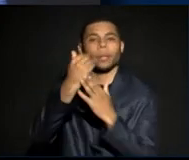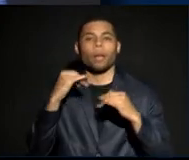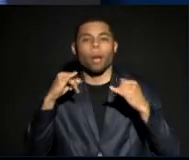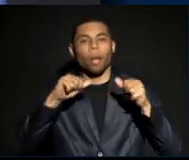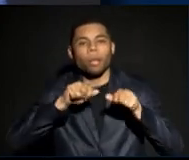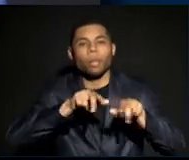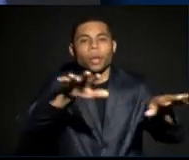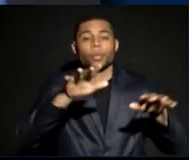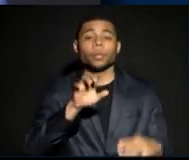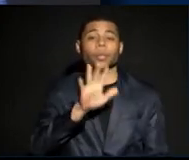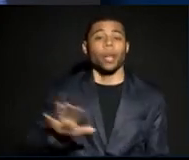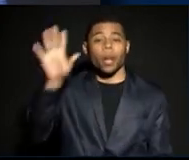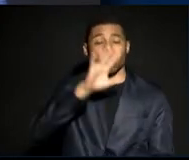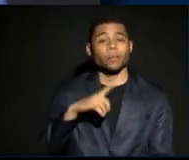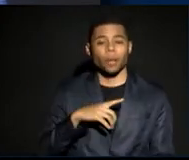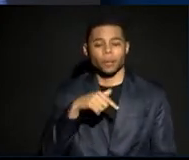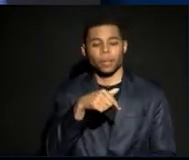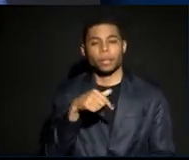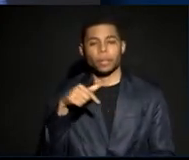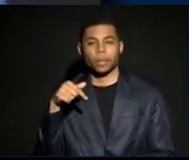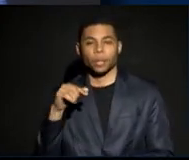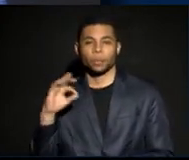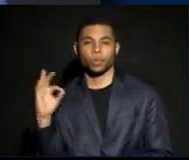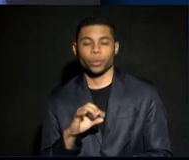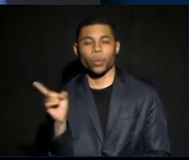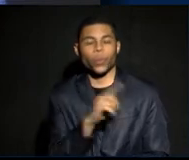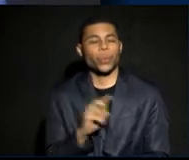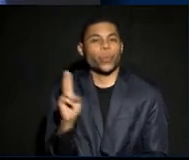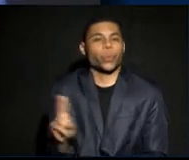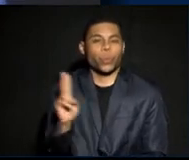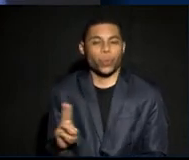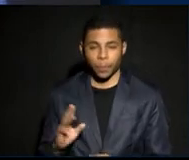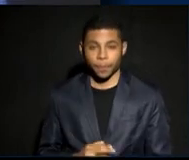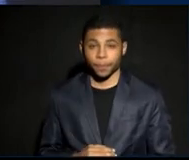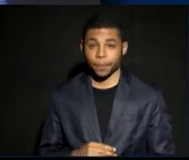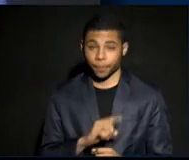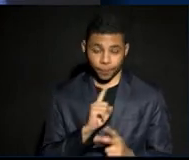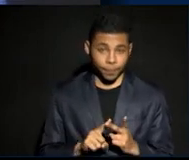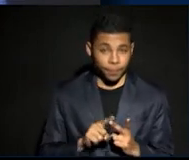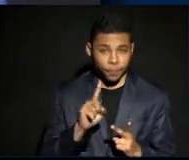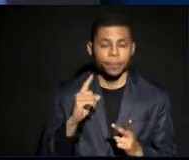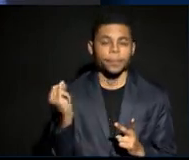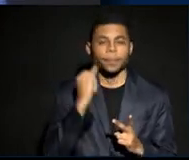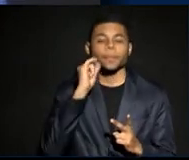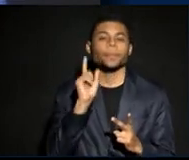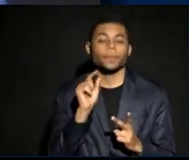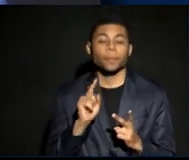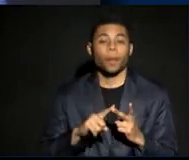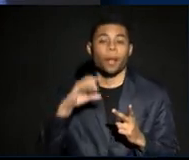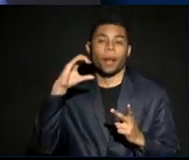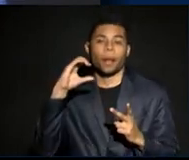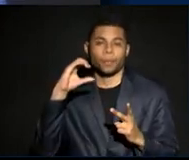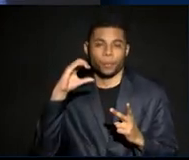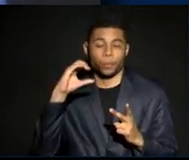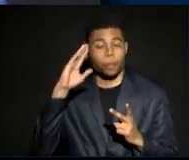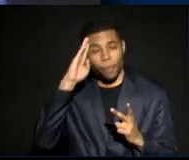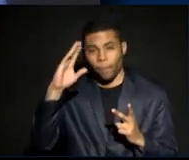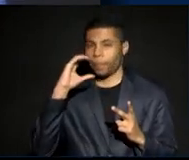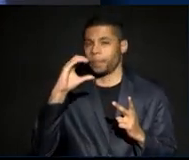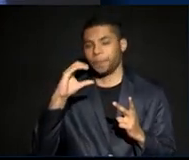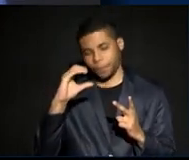e um estado que importa setenta por cento da energia que consome a segunda alavanca é alavanca crédito